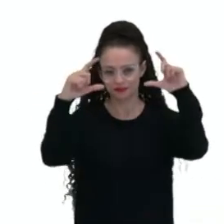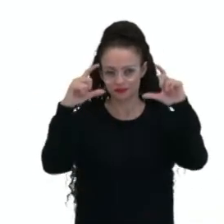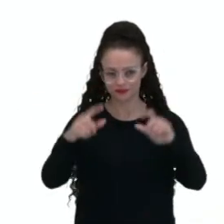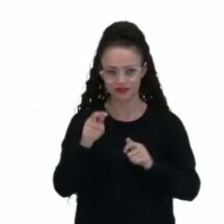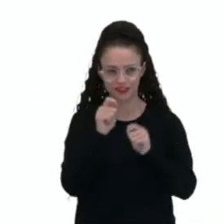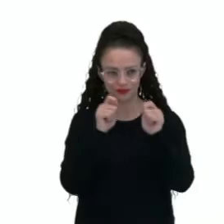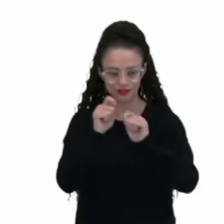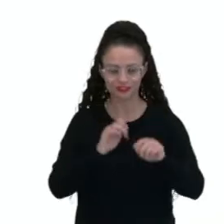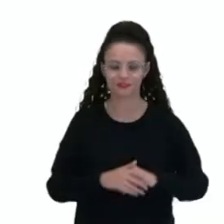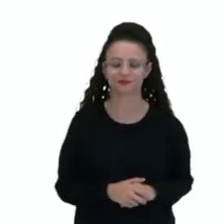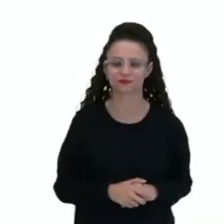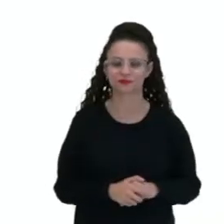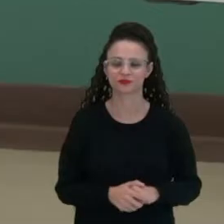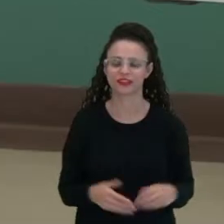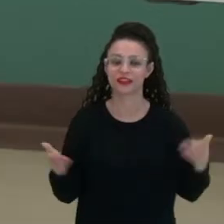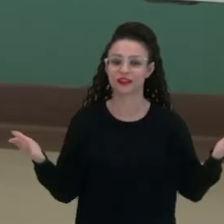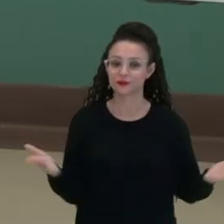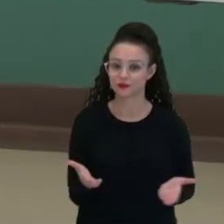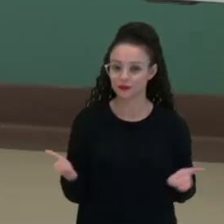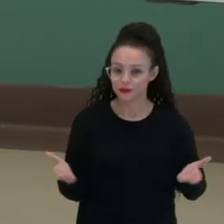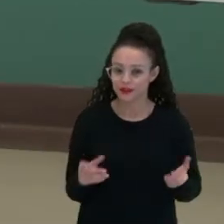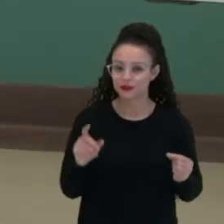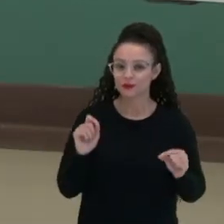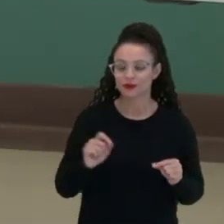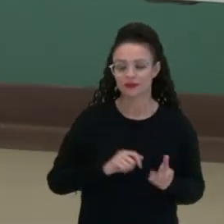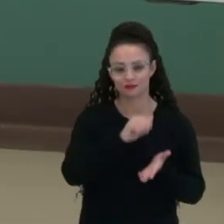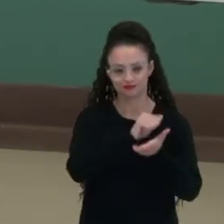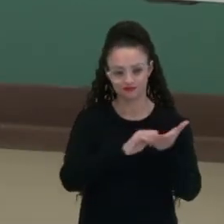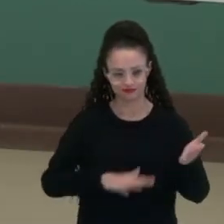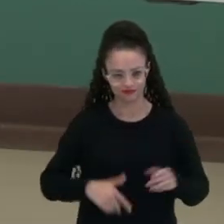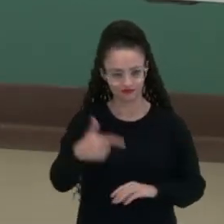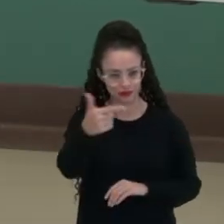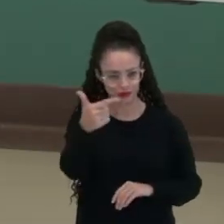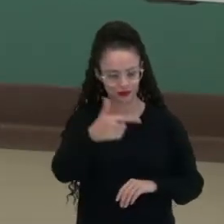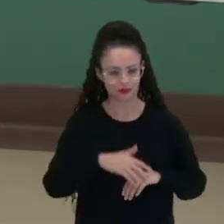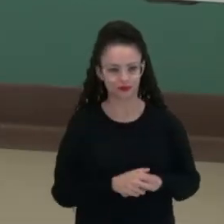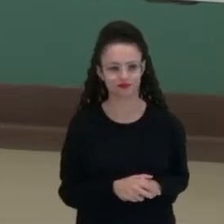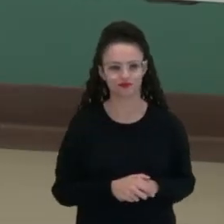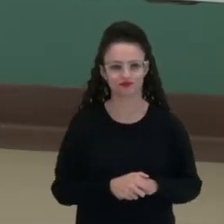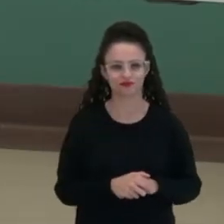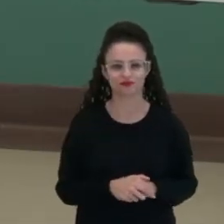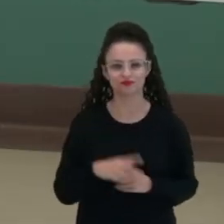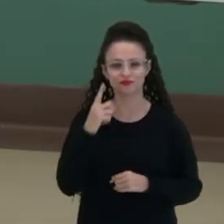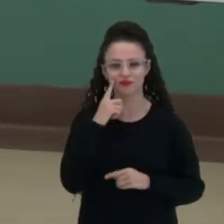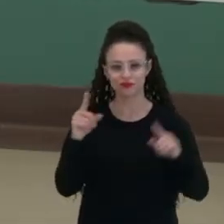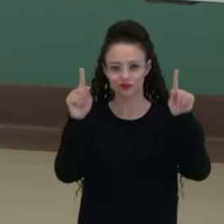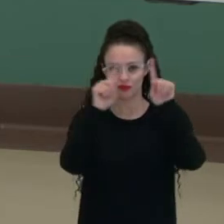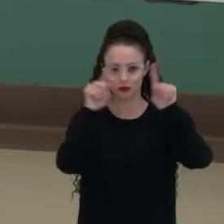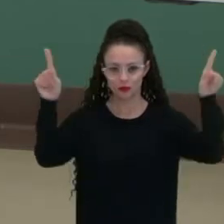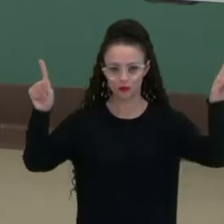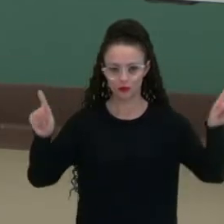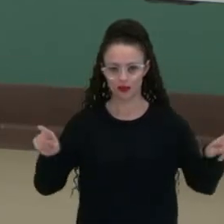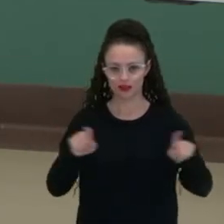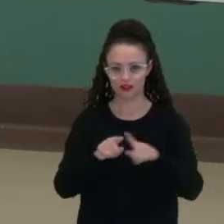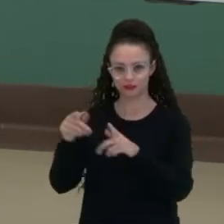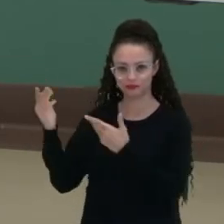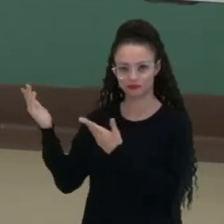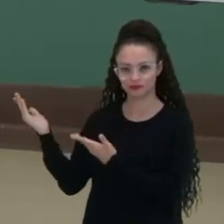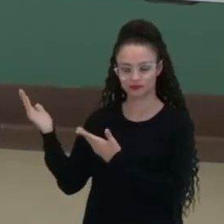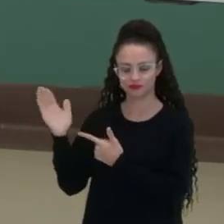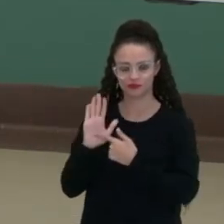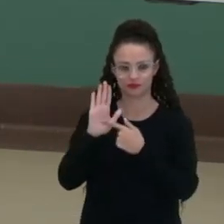entrevista. Por aqui chegamos à atividade 2. Olha o quadro que eu preparei, justamente